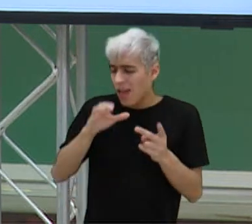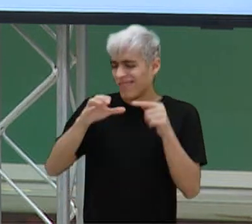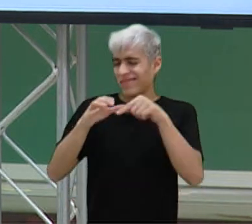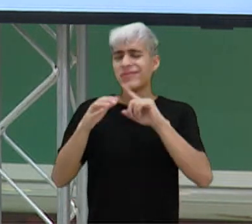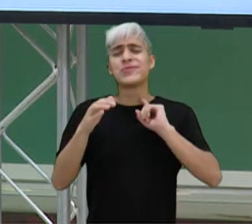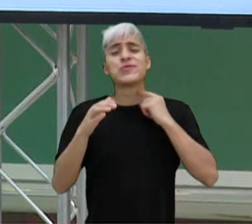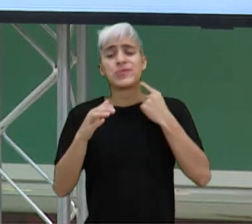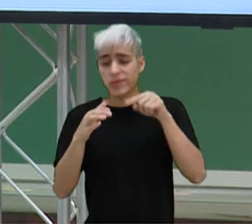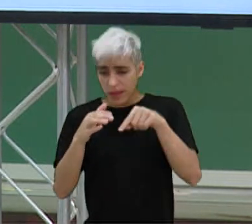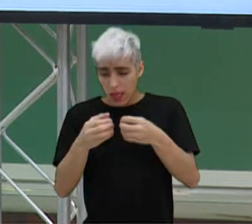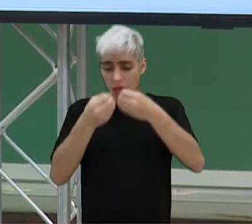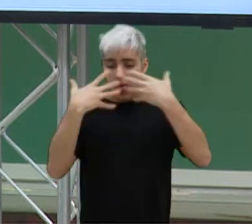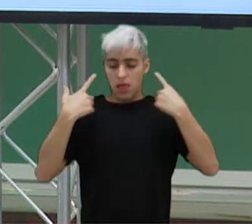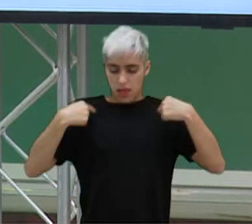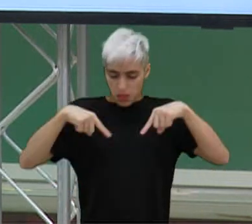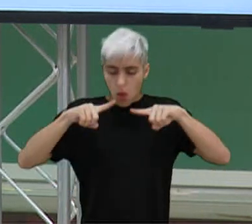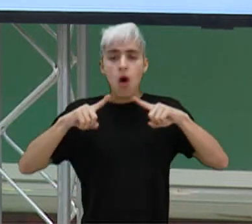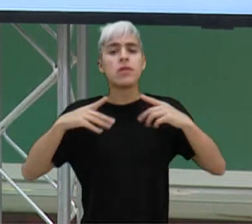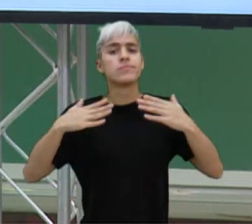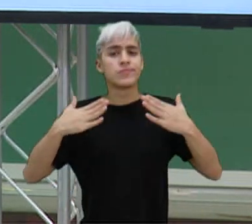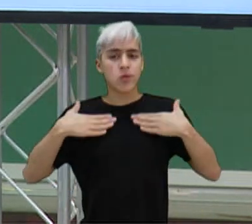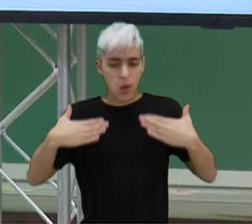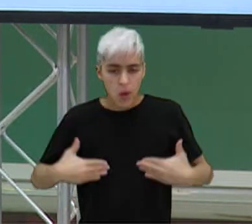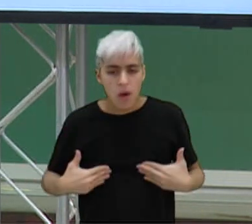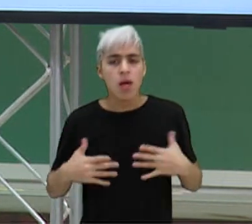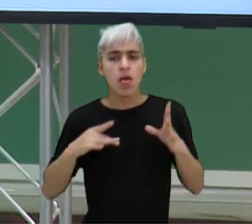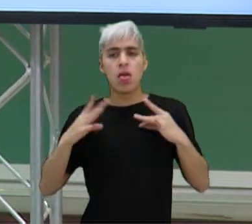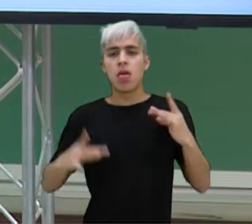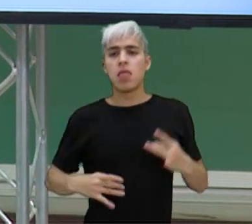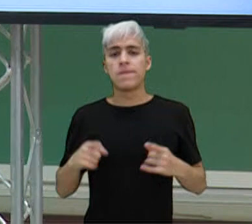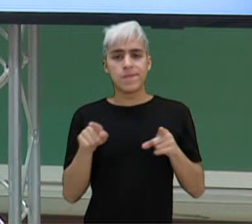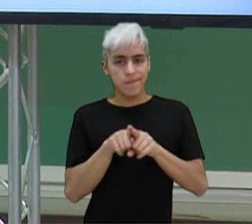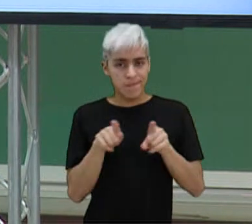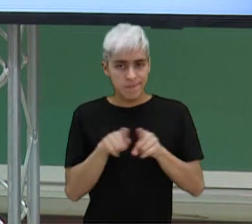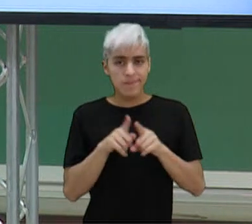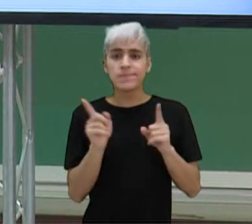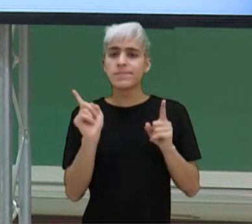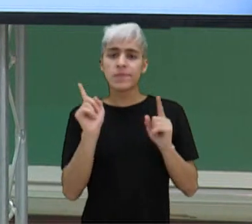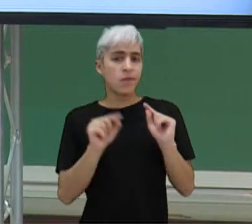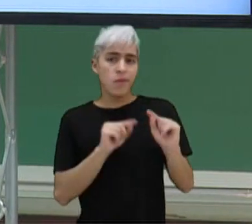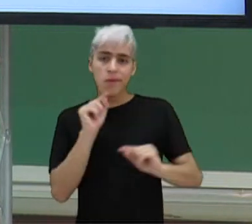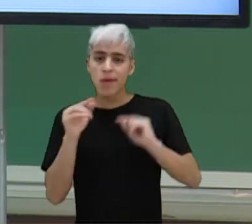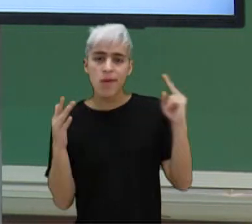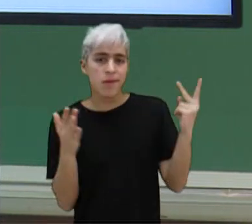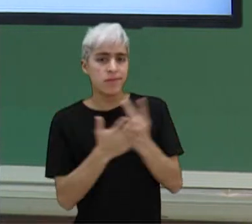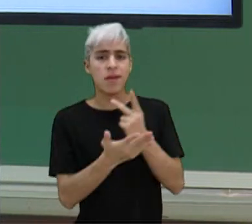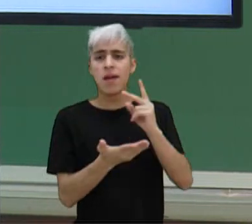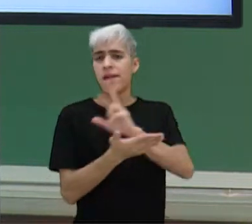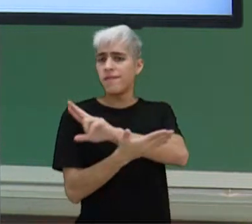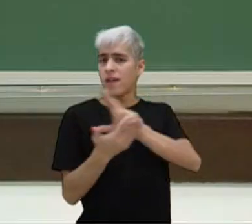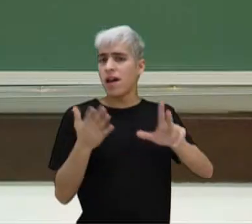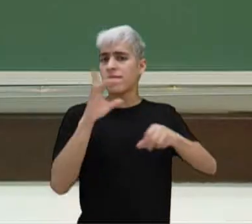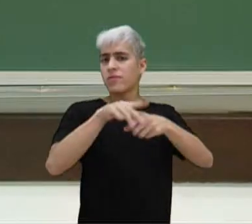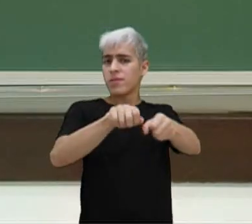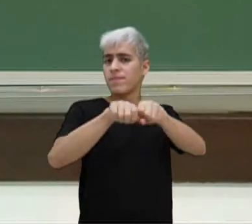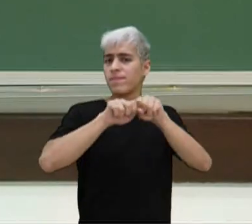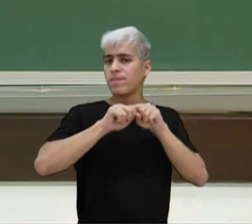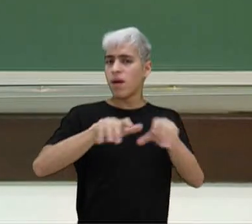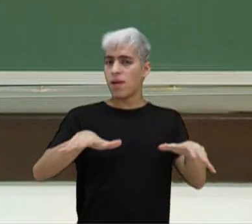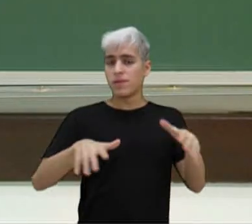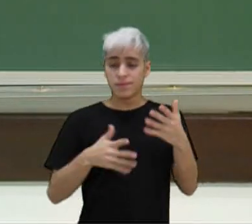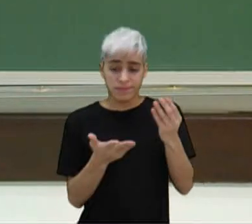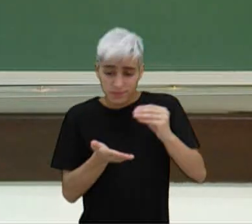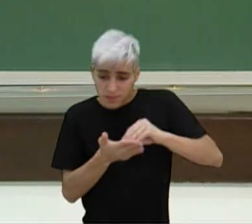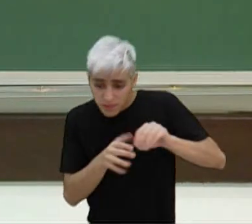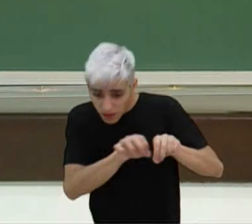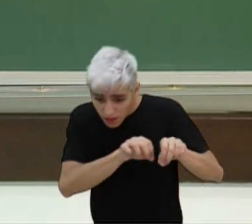Isso vai contaminar a própria pessoa. E aí nós temos aí uma disseminação de várias doenças. Essa falta